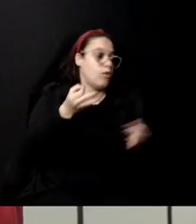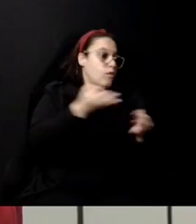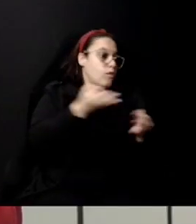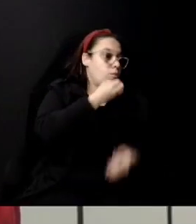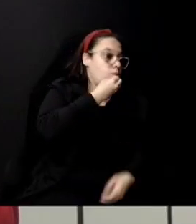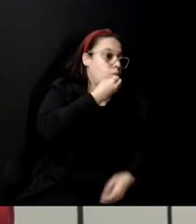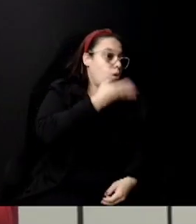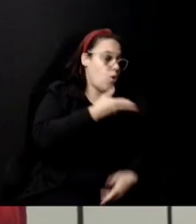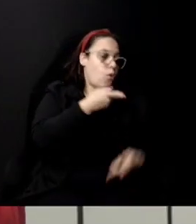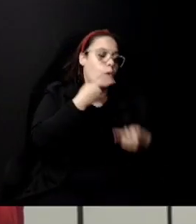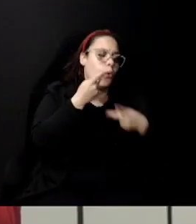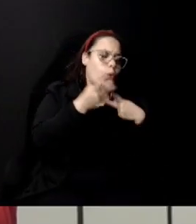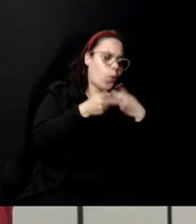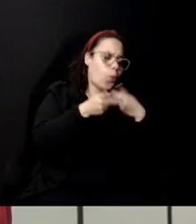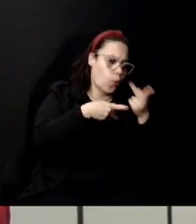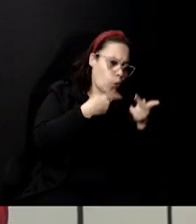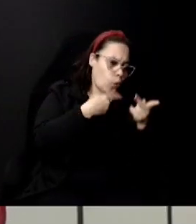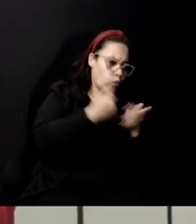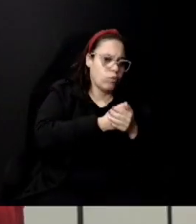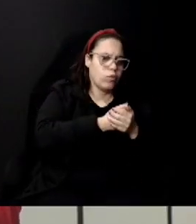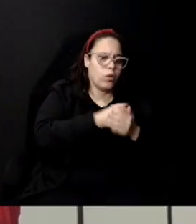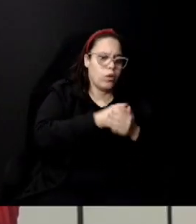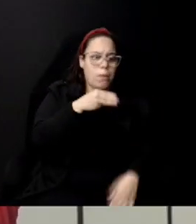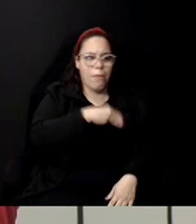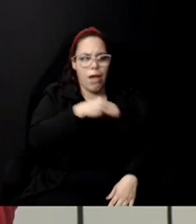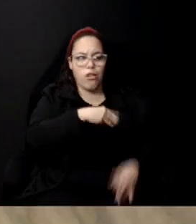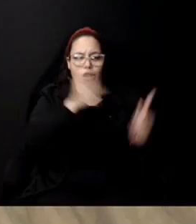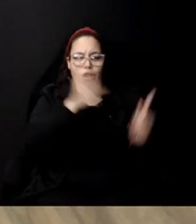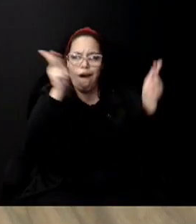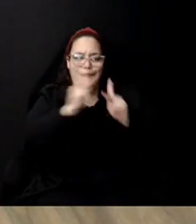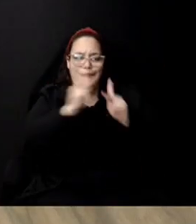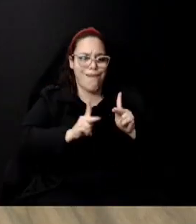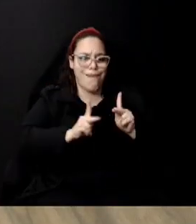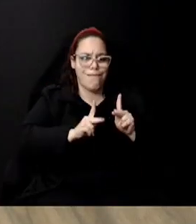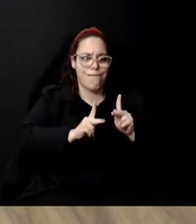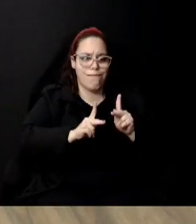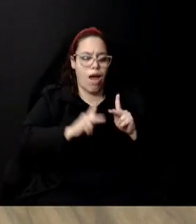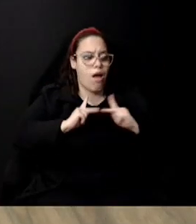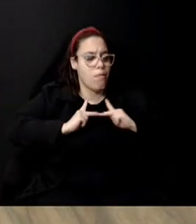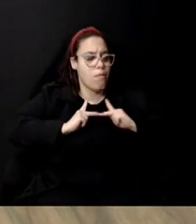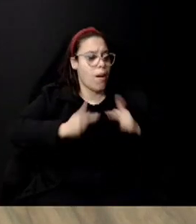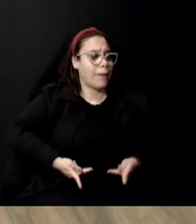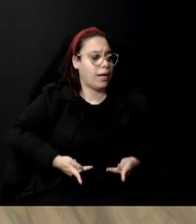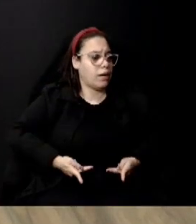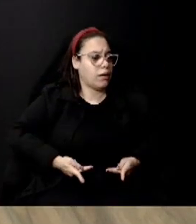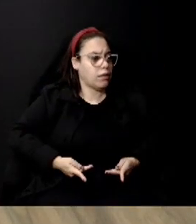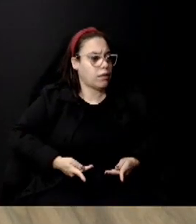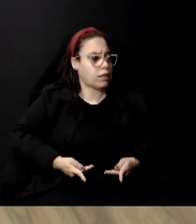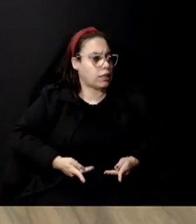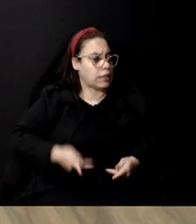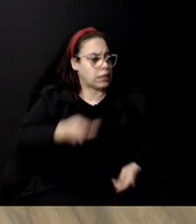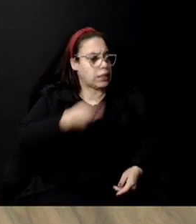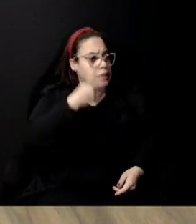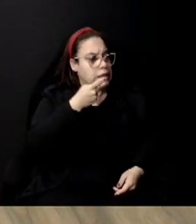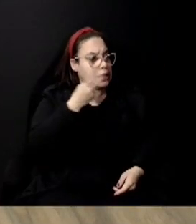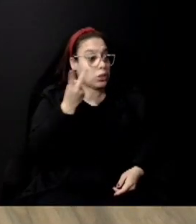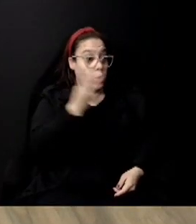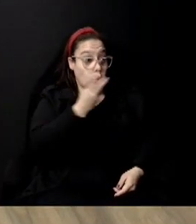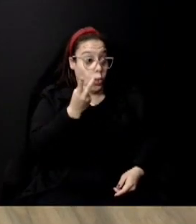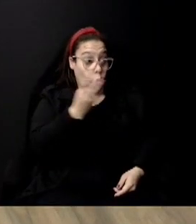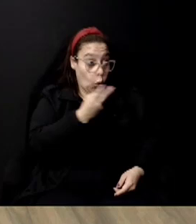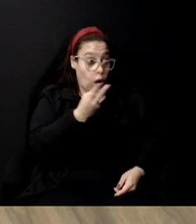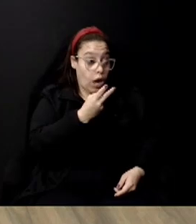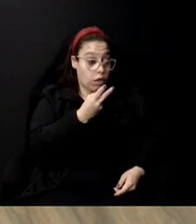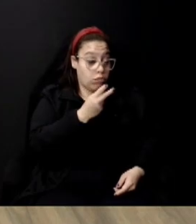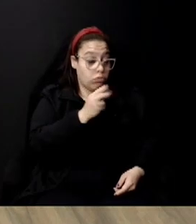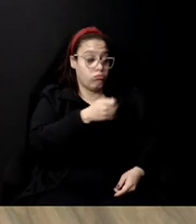fala sobre missões de paz e ações humanitárias. Quando a gente fala sobre essas duas situações, qual é o